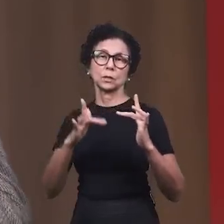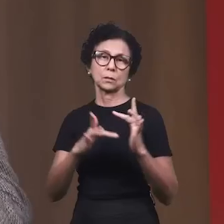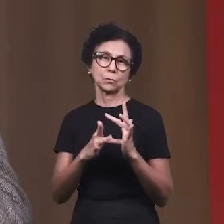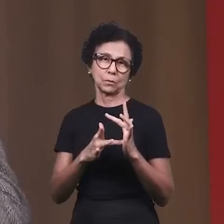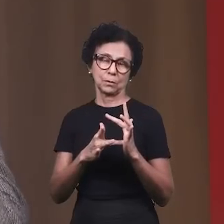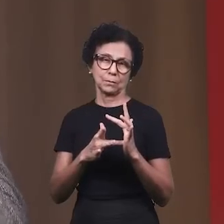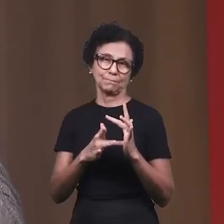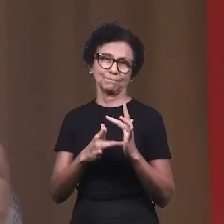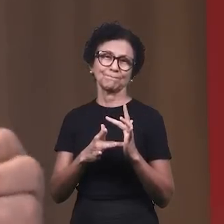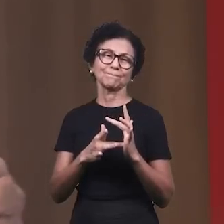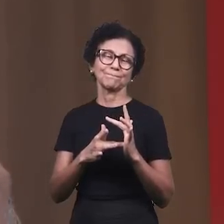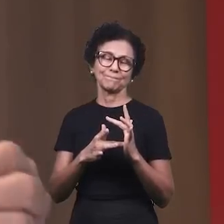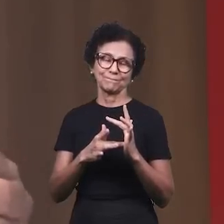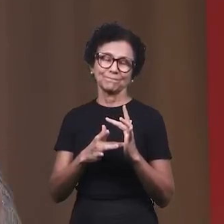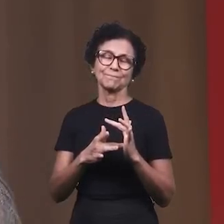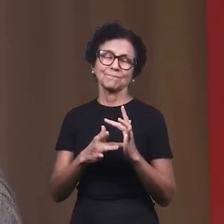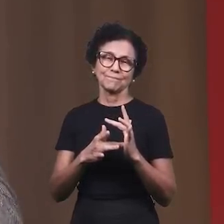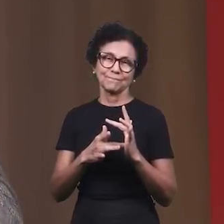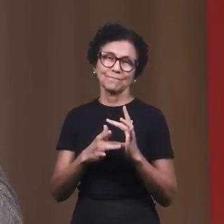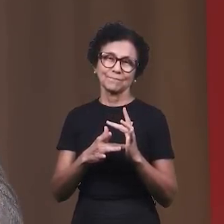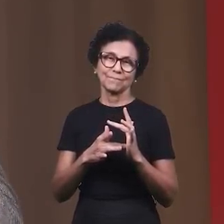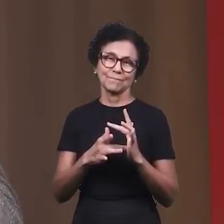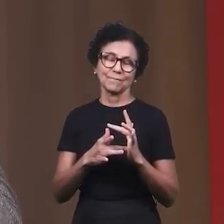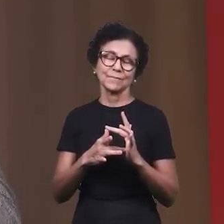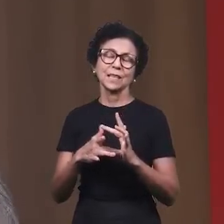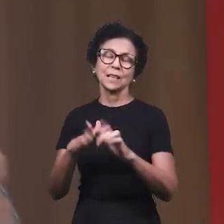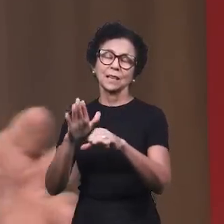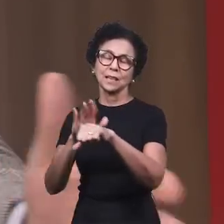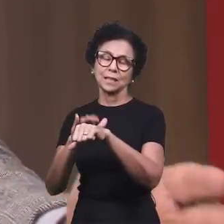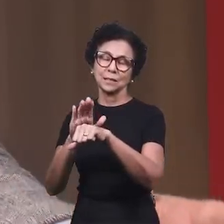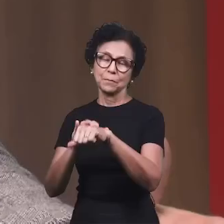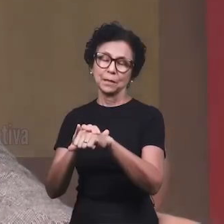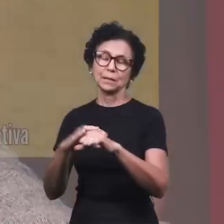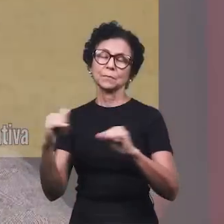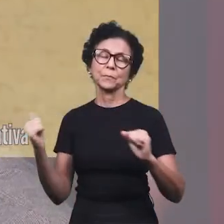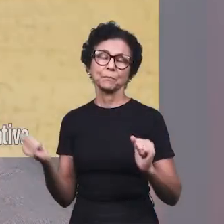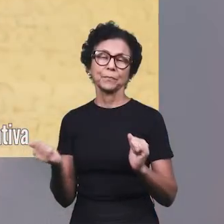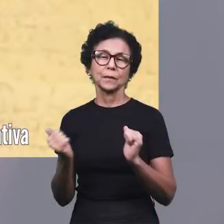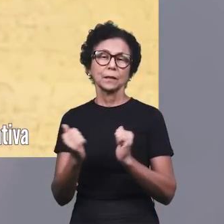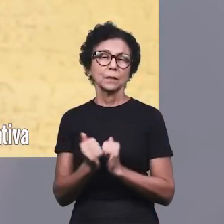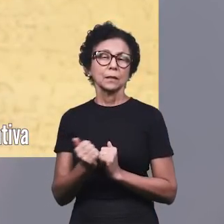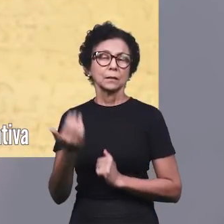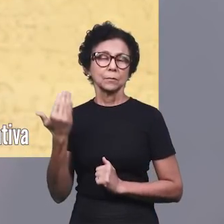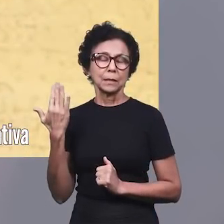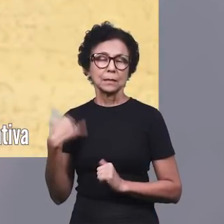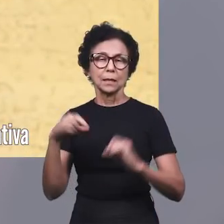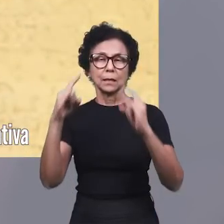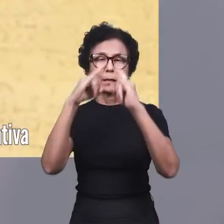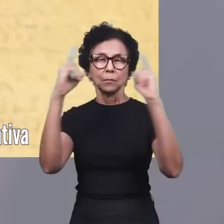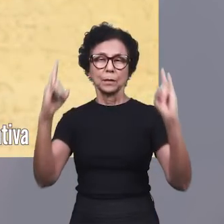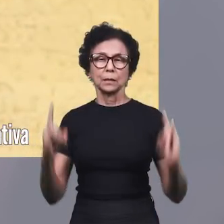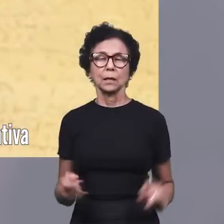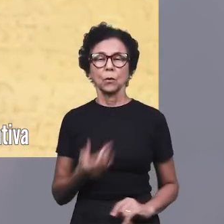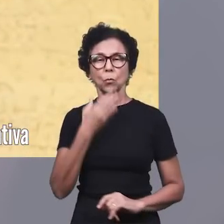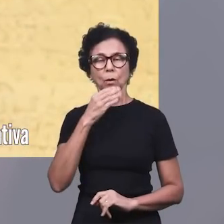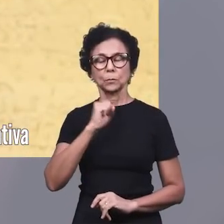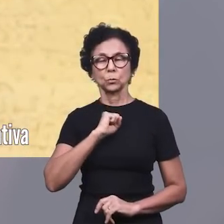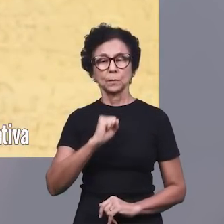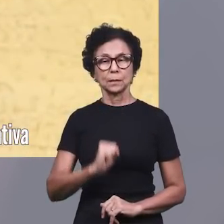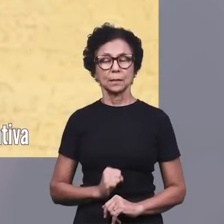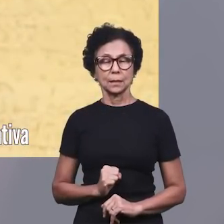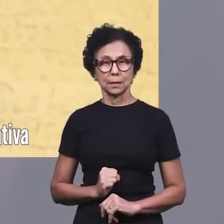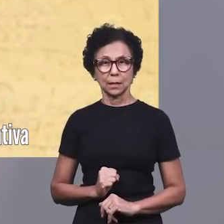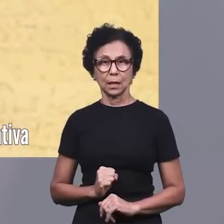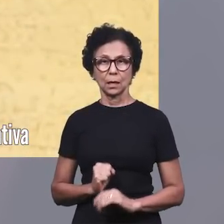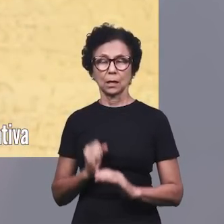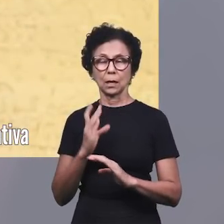Gólgota, o Senhor Jesus faz essa caminhada. A mesma caminhada que o sumo sacerdote fazia com o sangue até